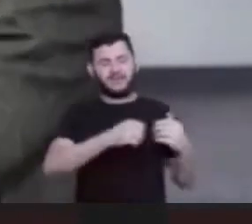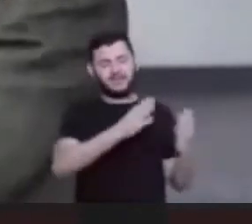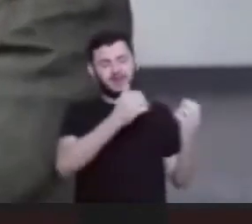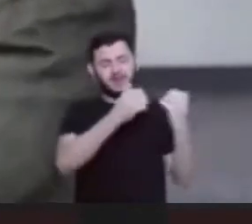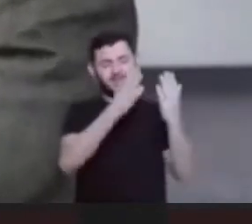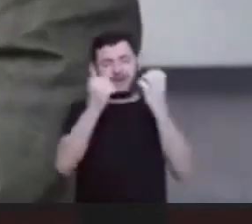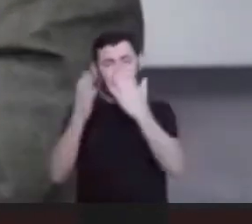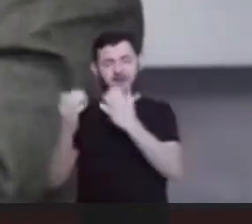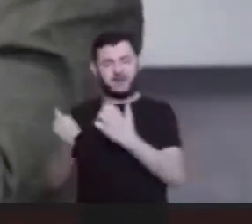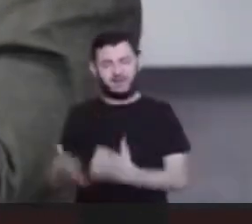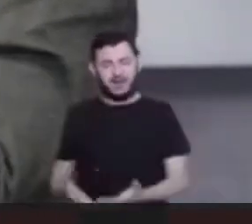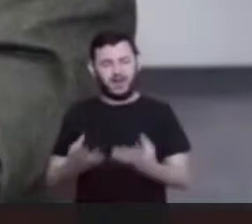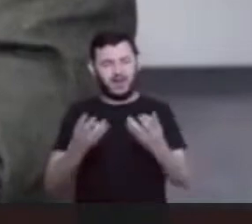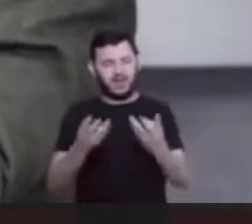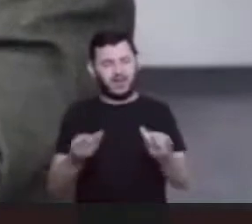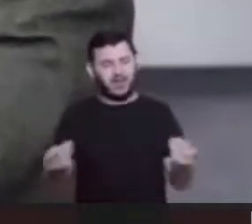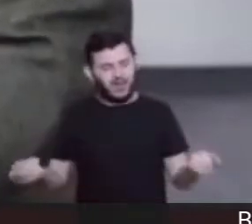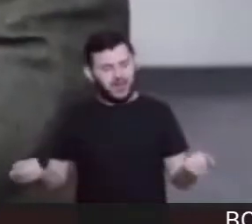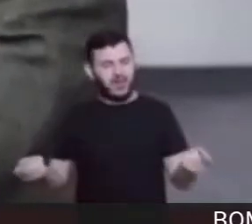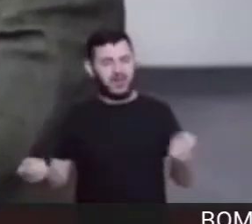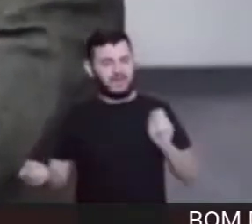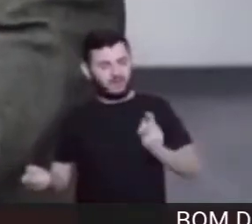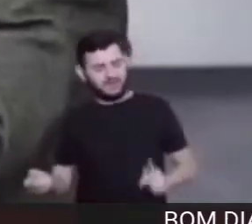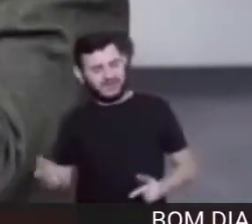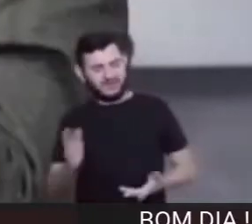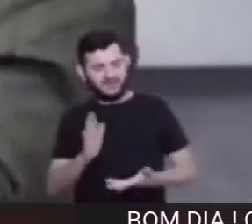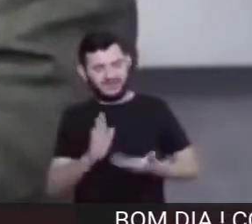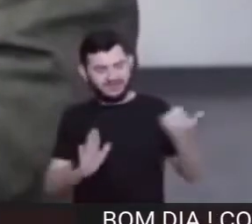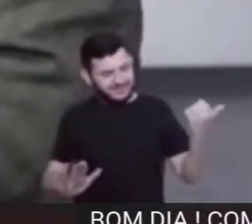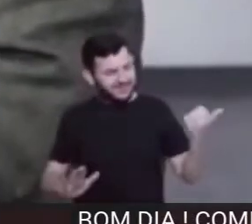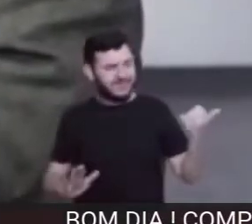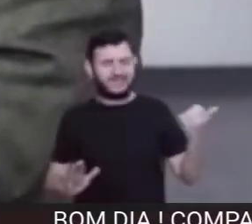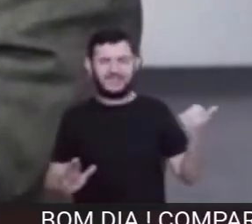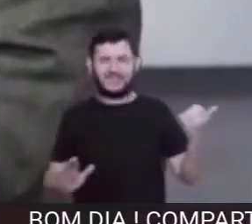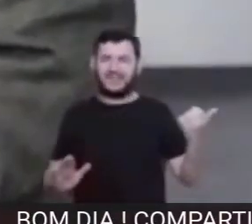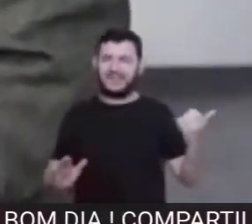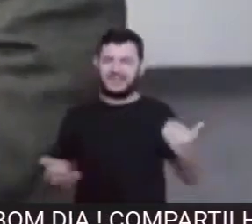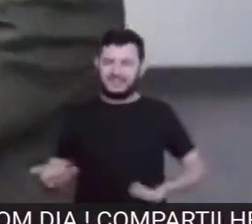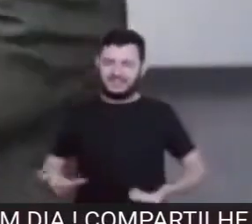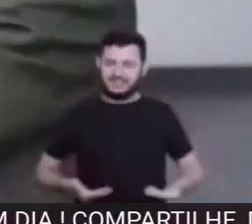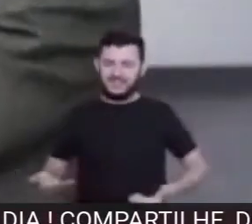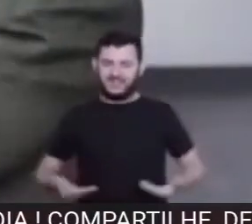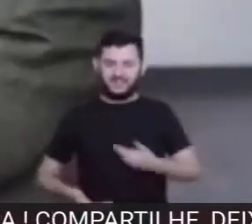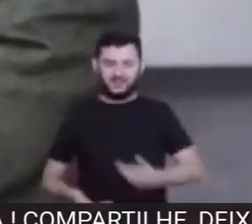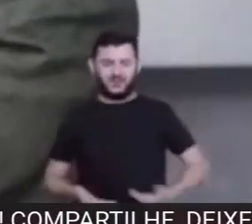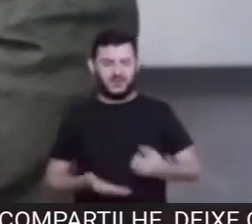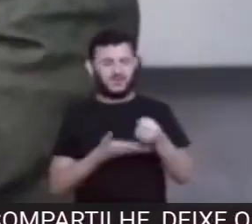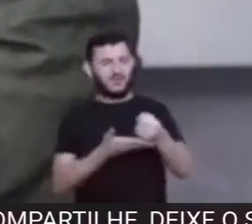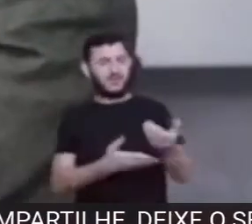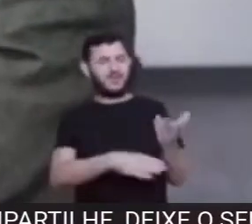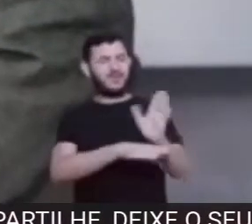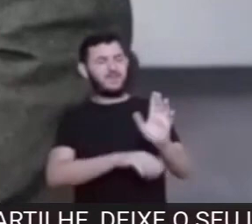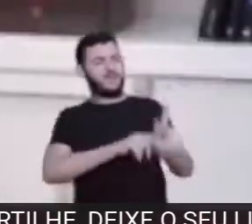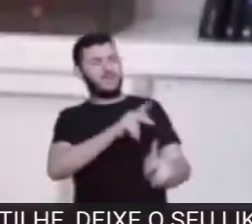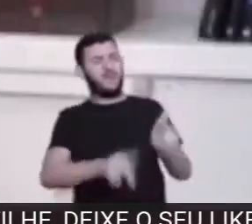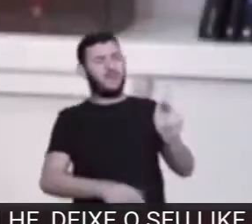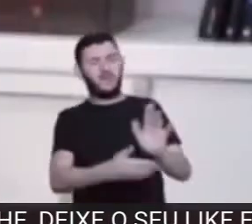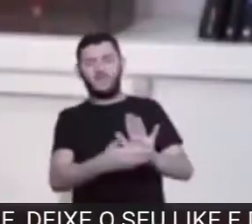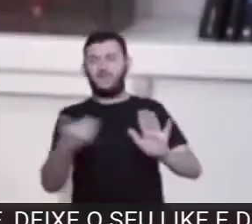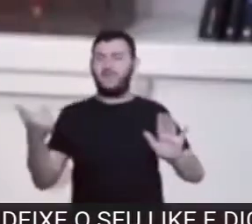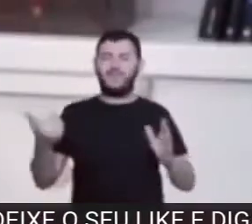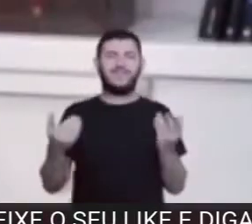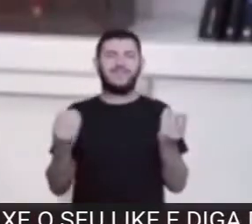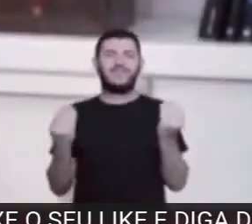de privatização de serviços públicos. Como é que você vê essa situação na América Latina e o Brasil dentro dela? Olha, Paulinho, o